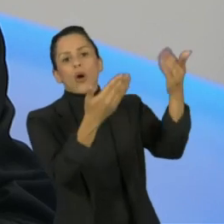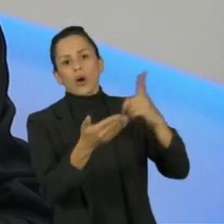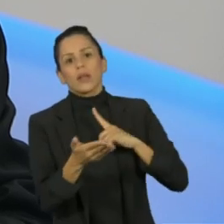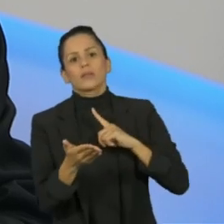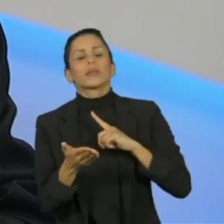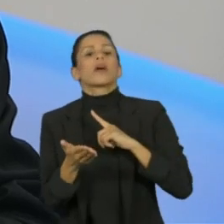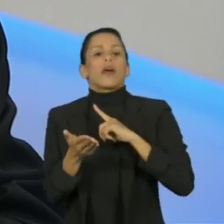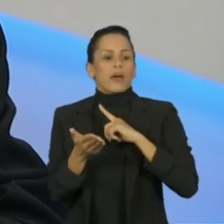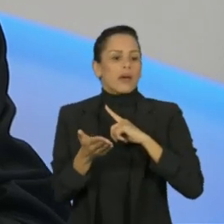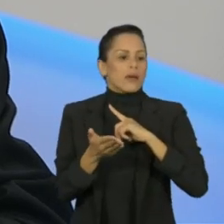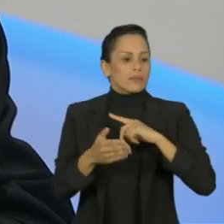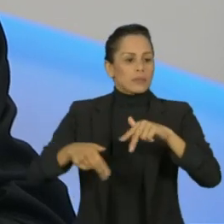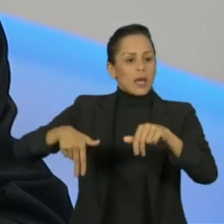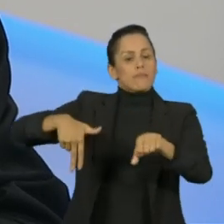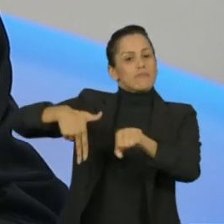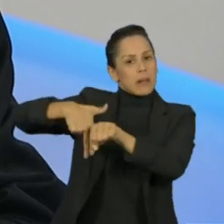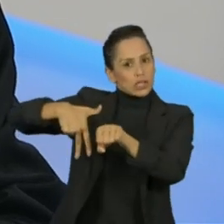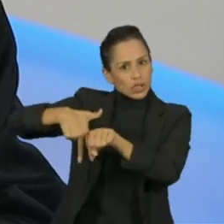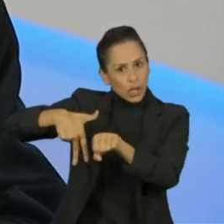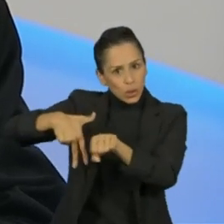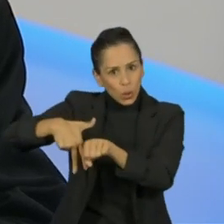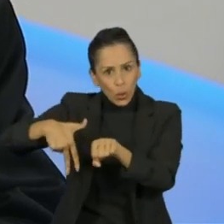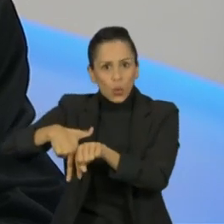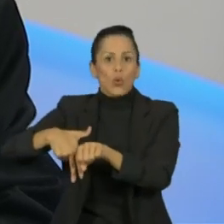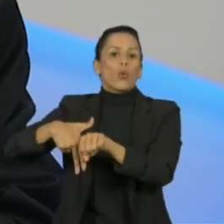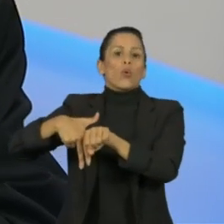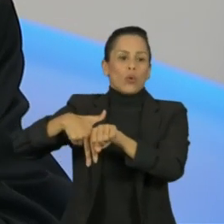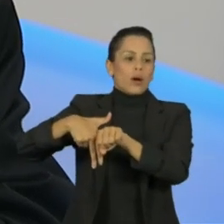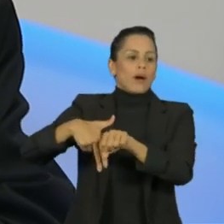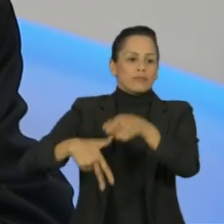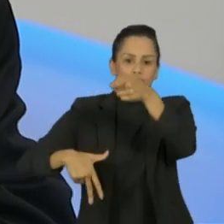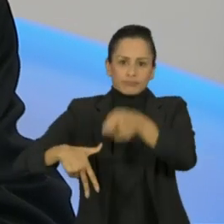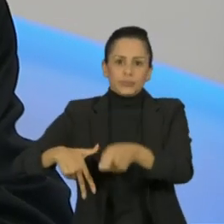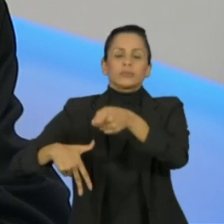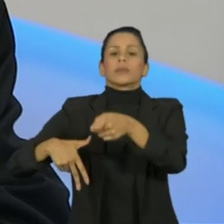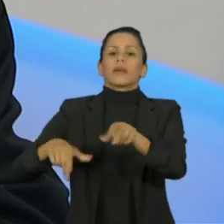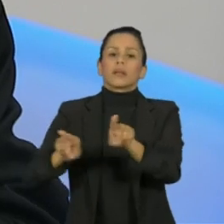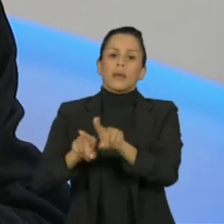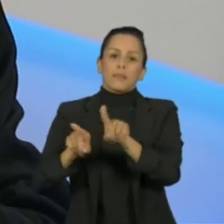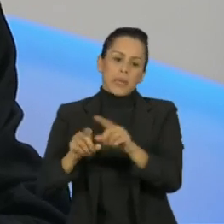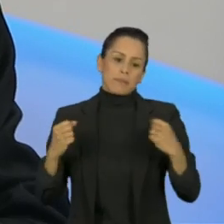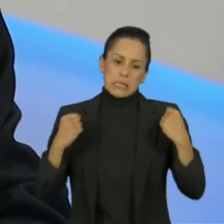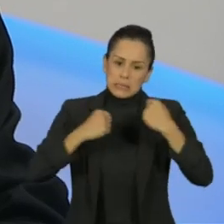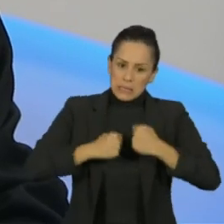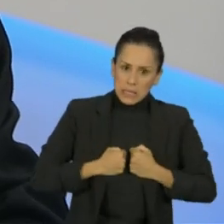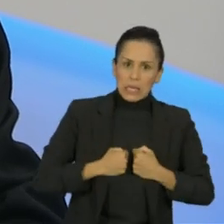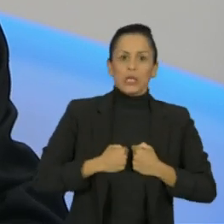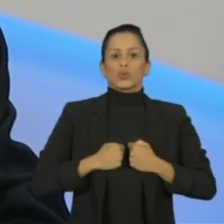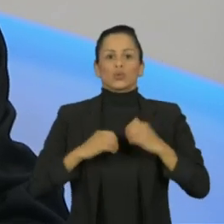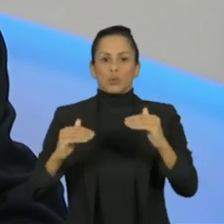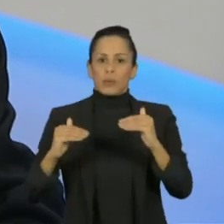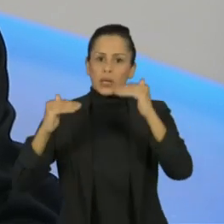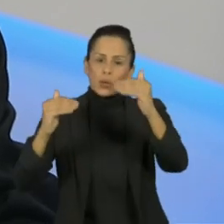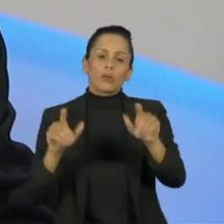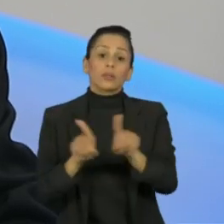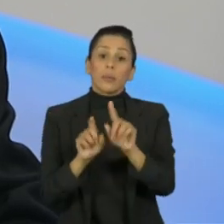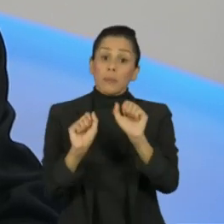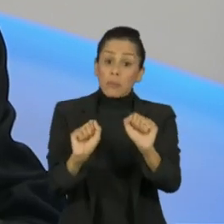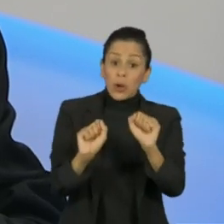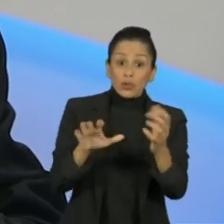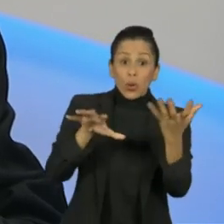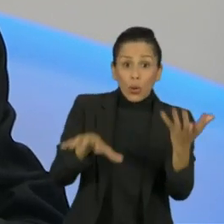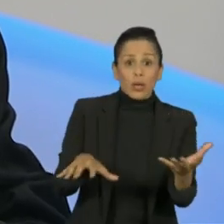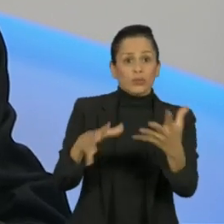comandantes militares, nomear os ministros de tribunais superiores, pode apresentar projeto de lei, pode dissolver o Congresso em caso de